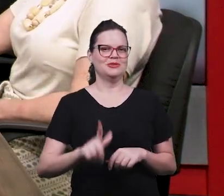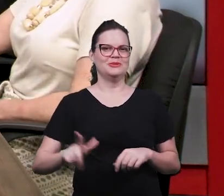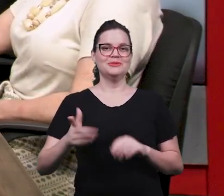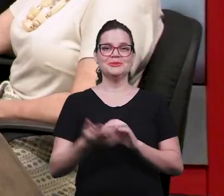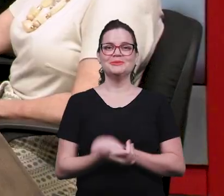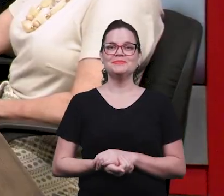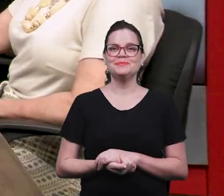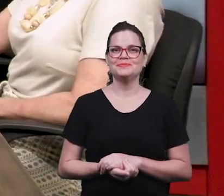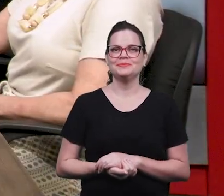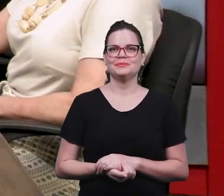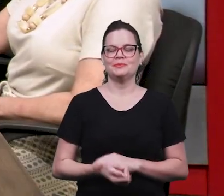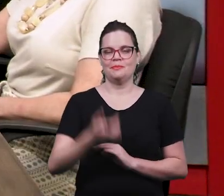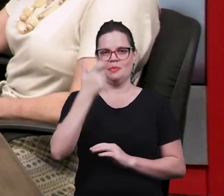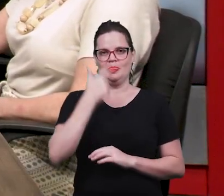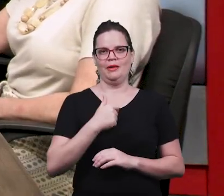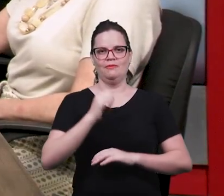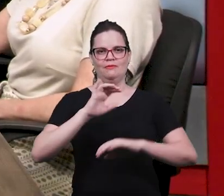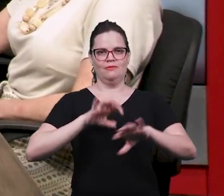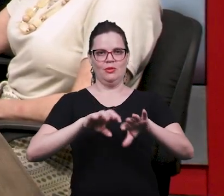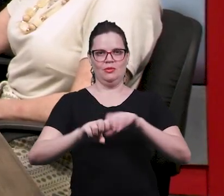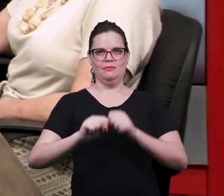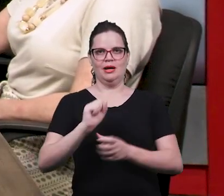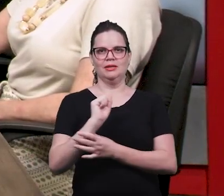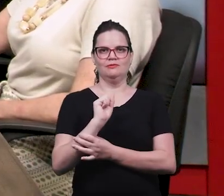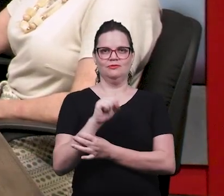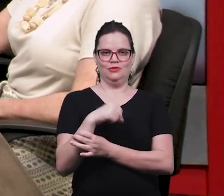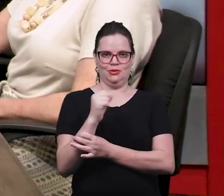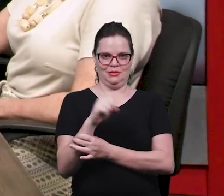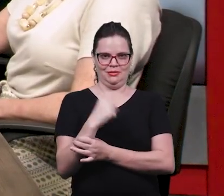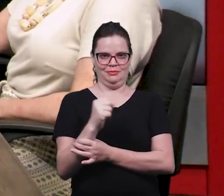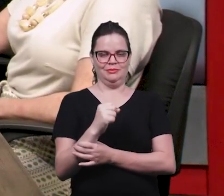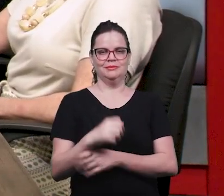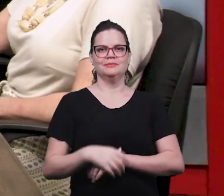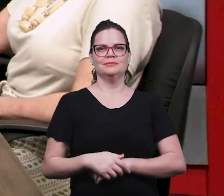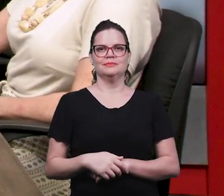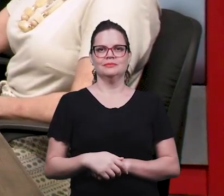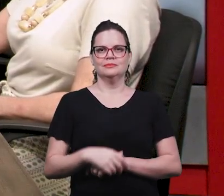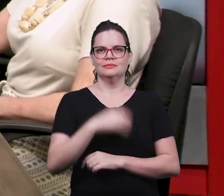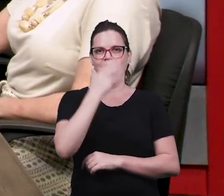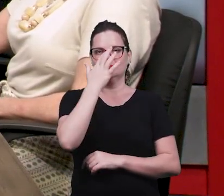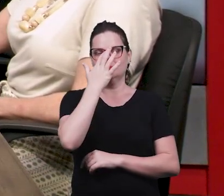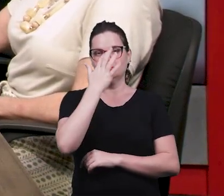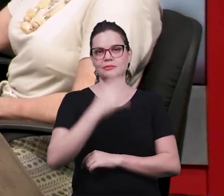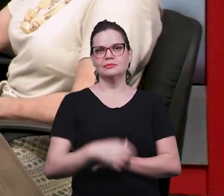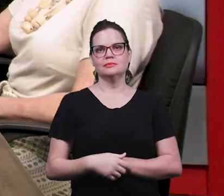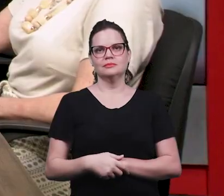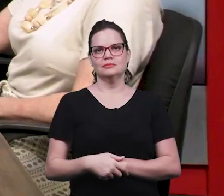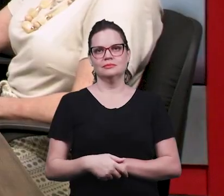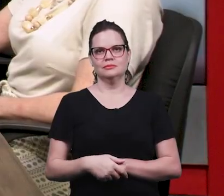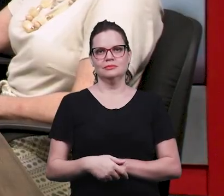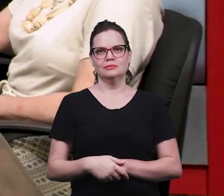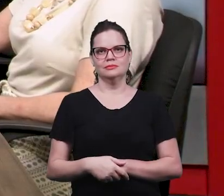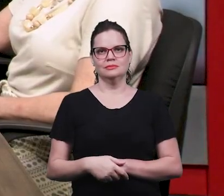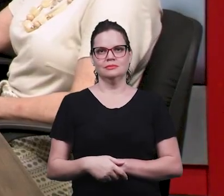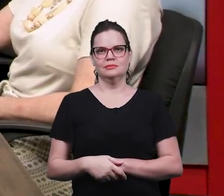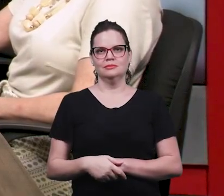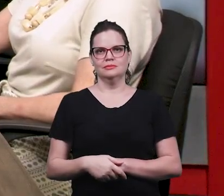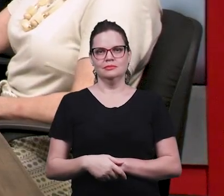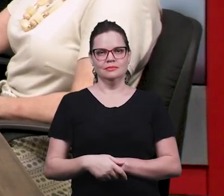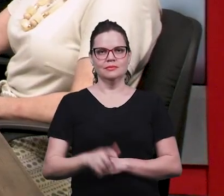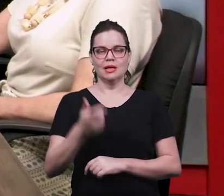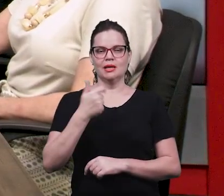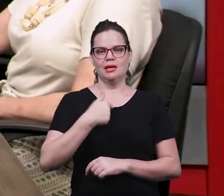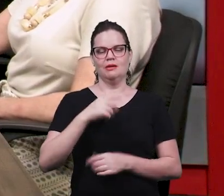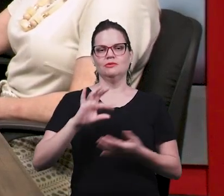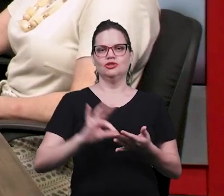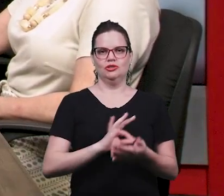Deivinha. Bom, eu sou fisioterapeuta, né? E eu estava prestes a fazer